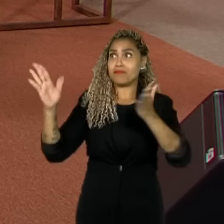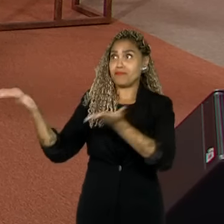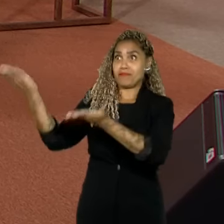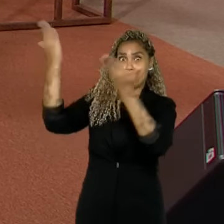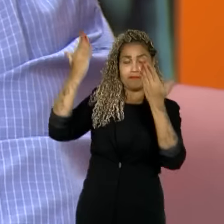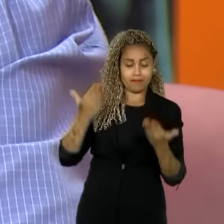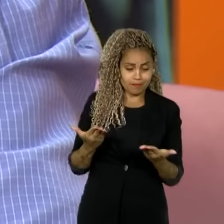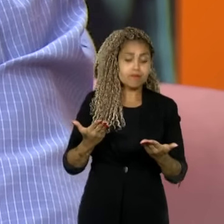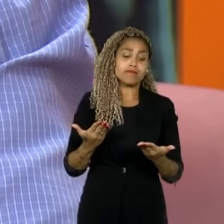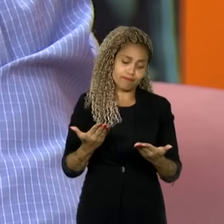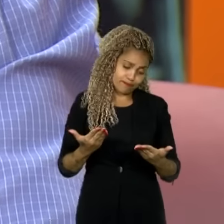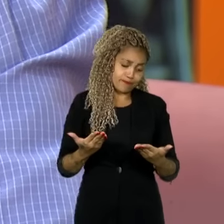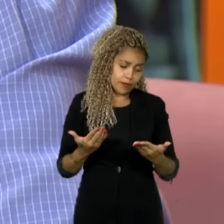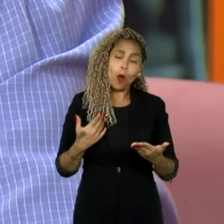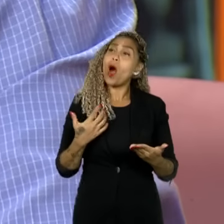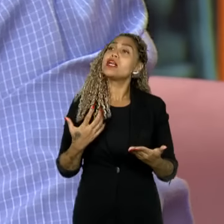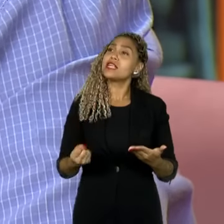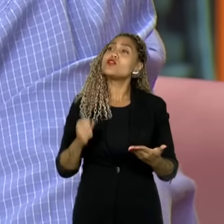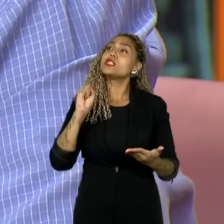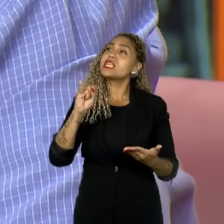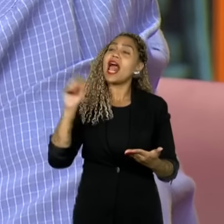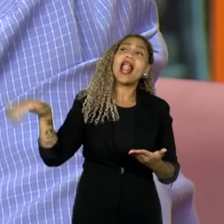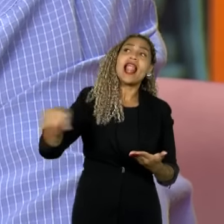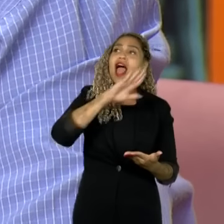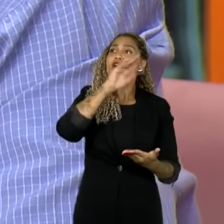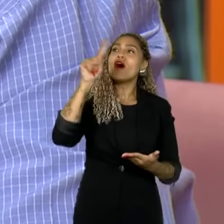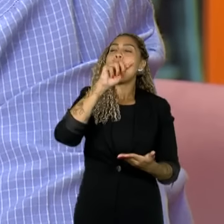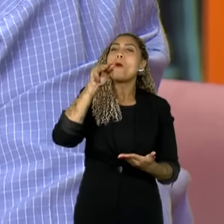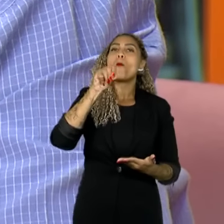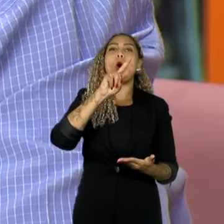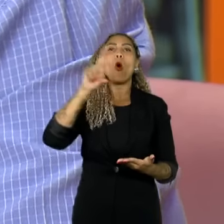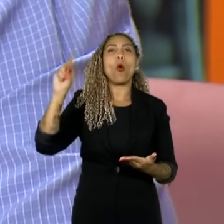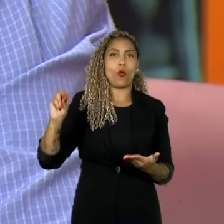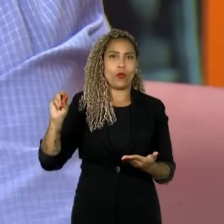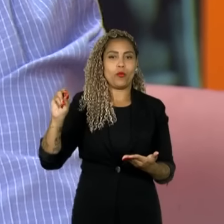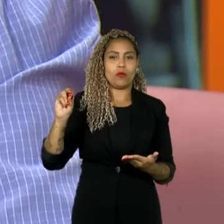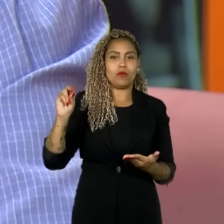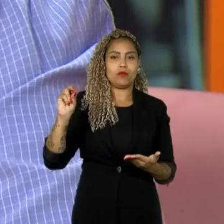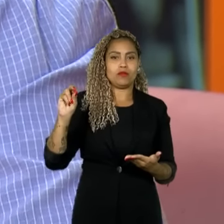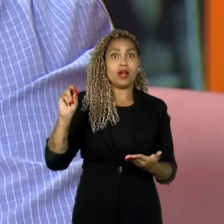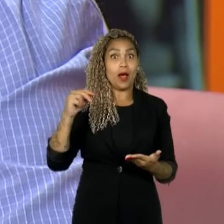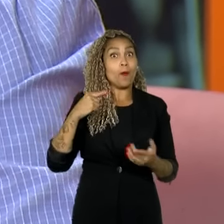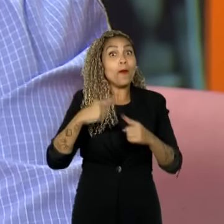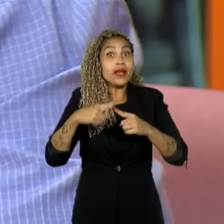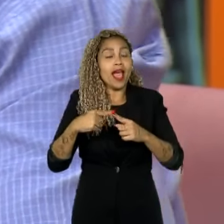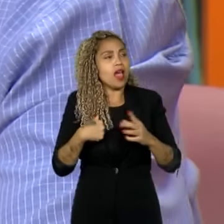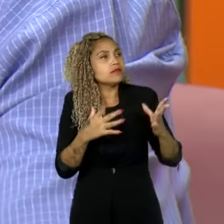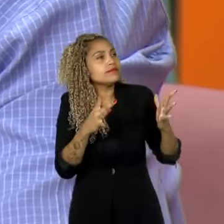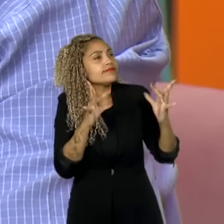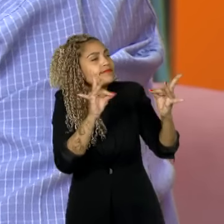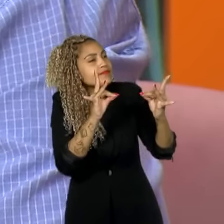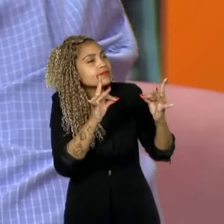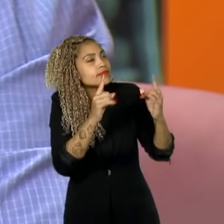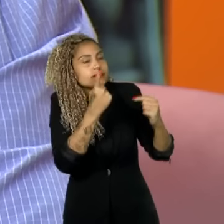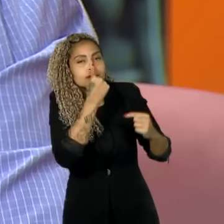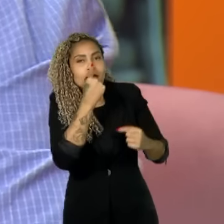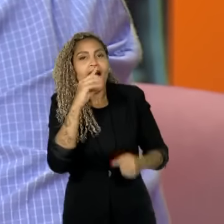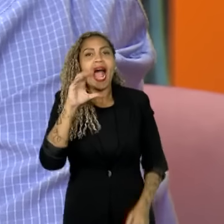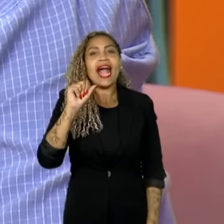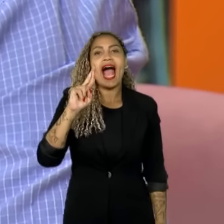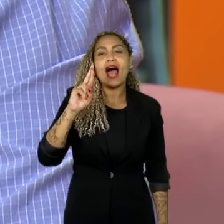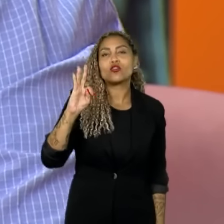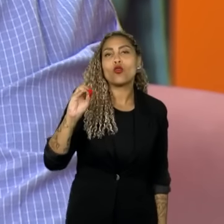eu só aceito se levá-la para o morro. Ah, entendeu? Boa! Porque a minha ligação era com Cartola, né? Os Cavaquinho, Candeia na Portela, Toco na